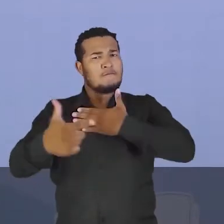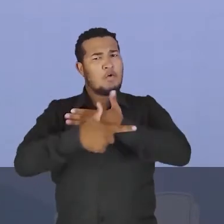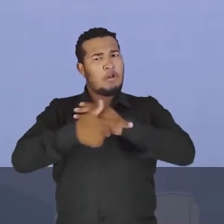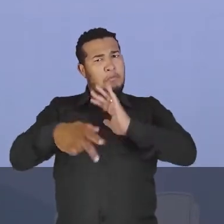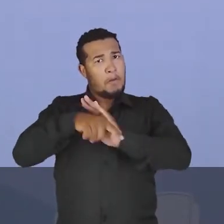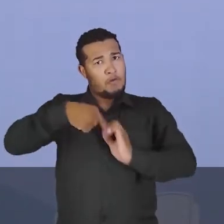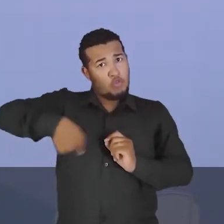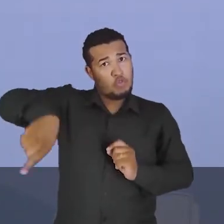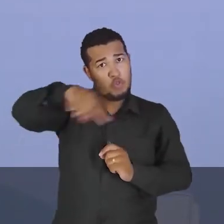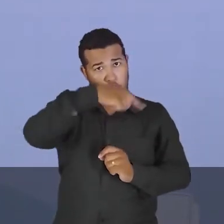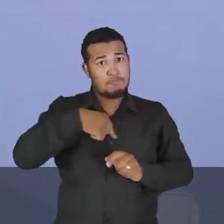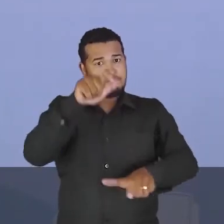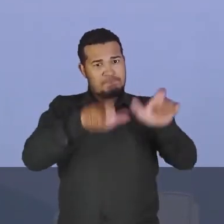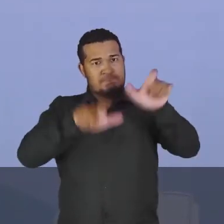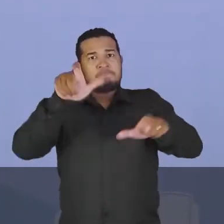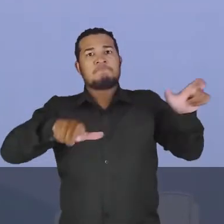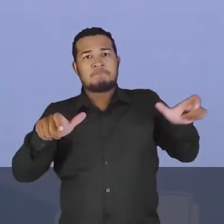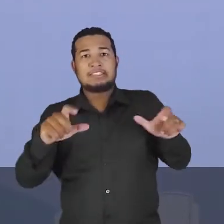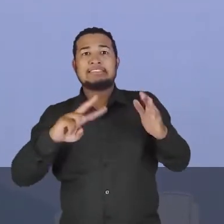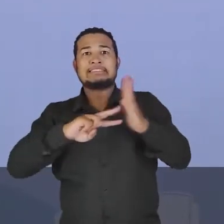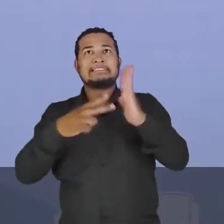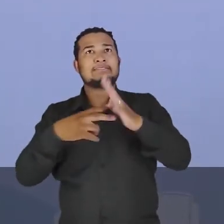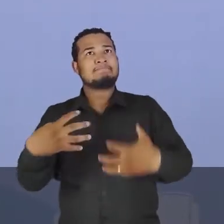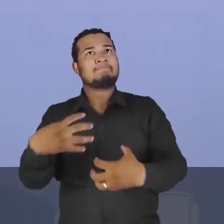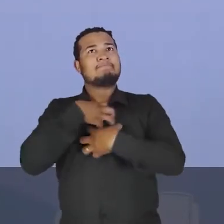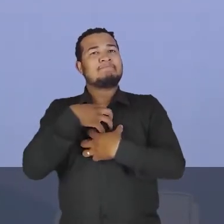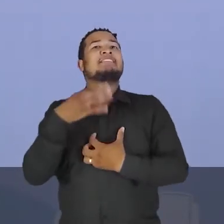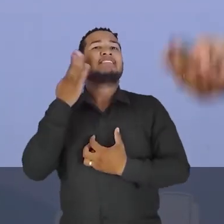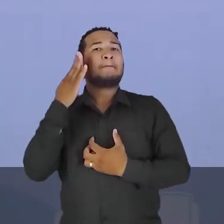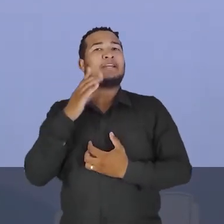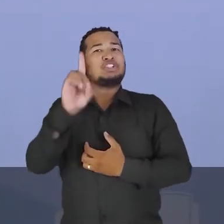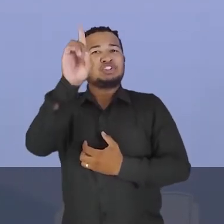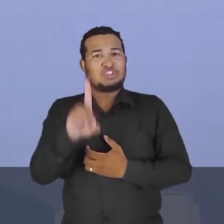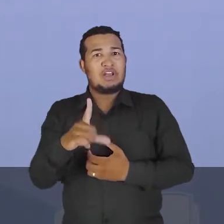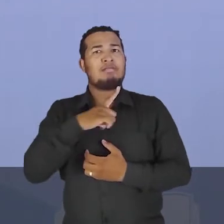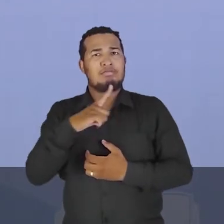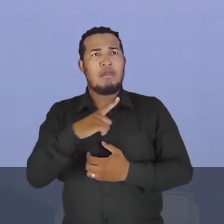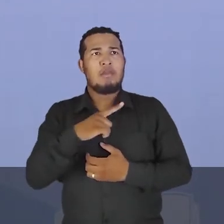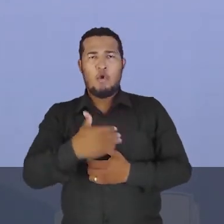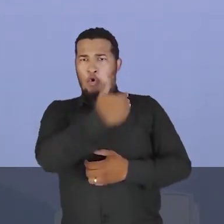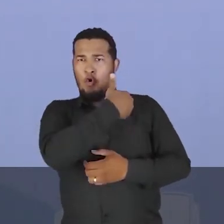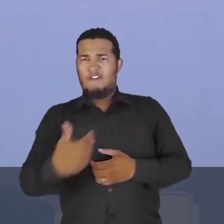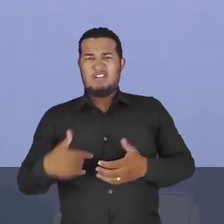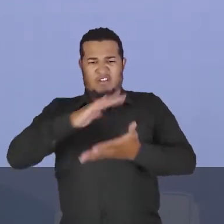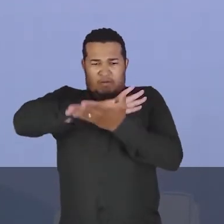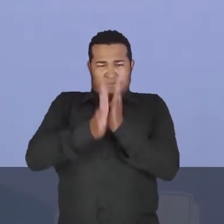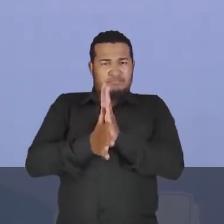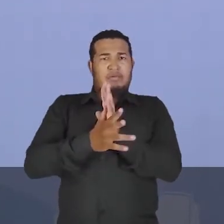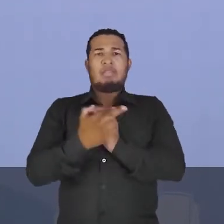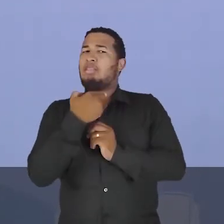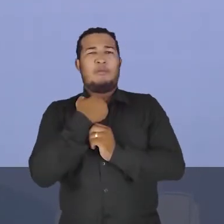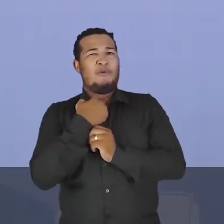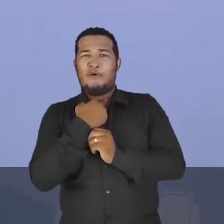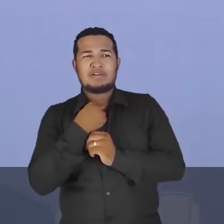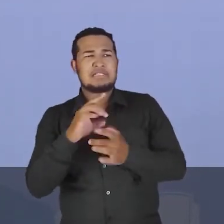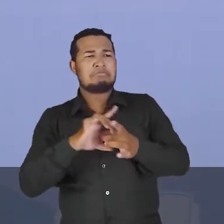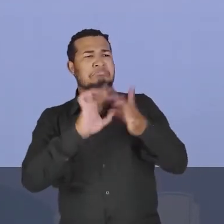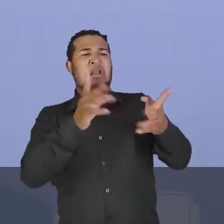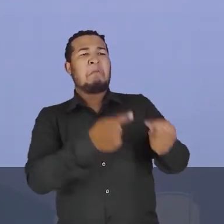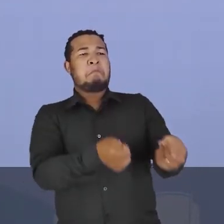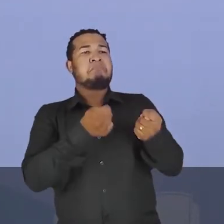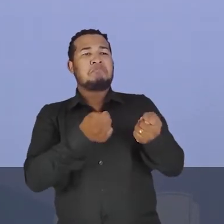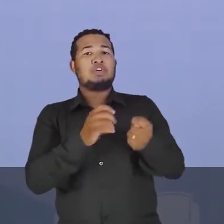cidadãos, entender que temos esses direitos, nenhuma pessoa, nenhum governo deve poder interferir na nossa liberdade, nosso